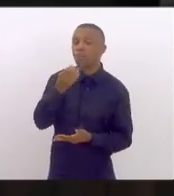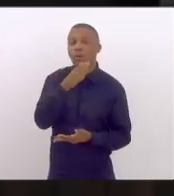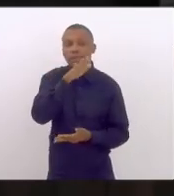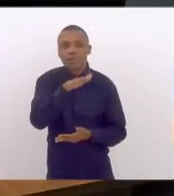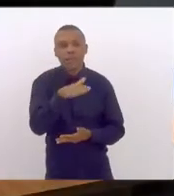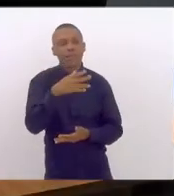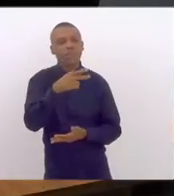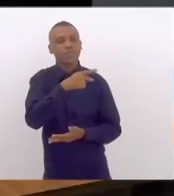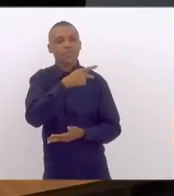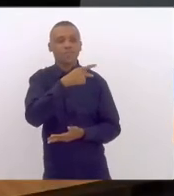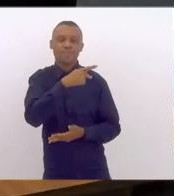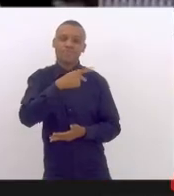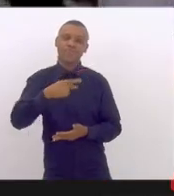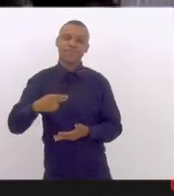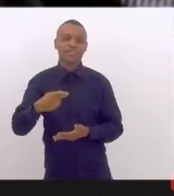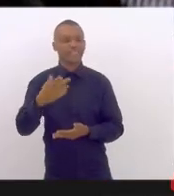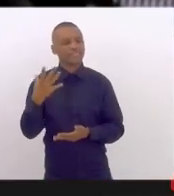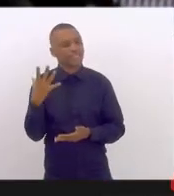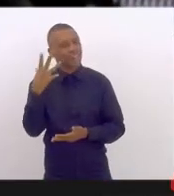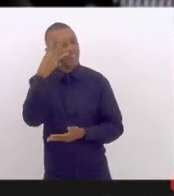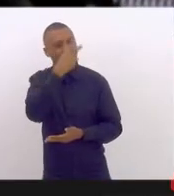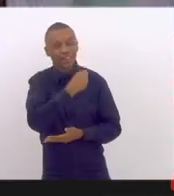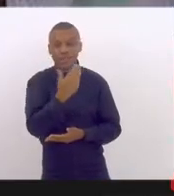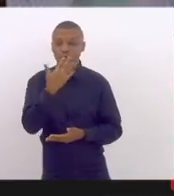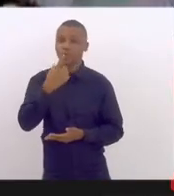de vermelho hein